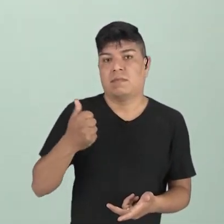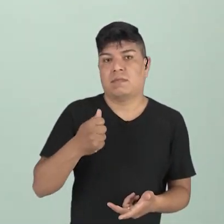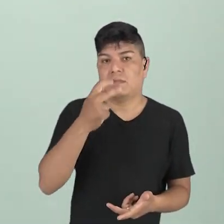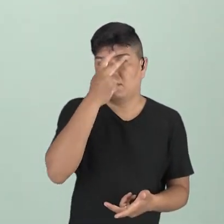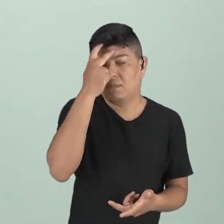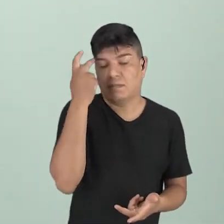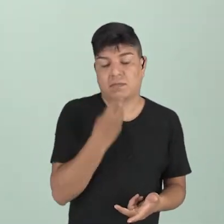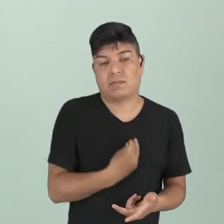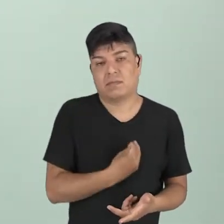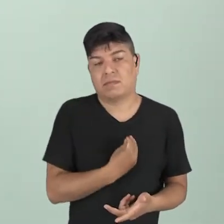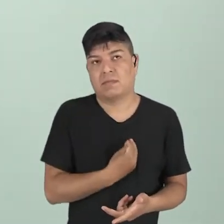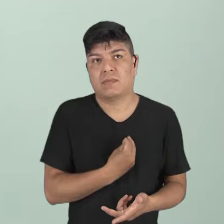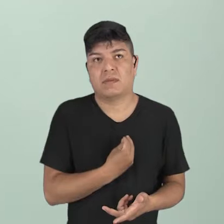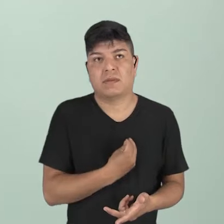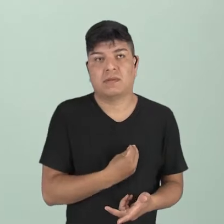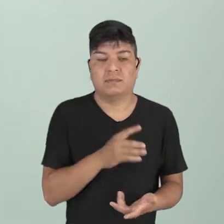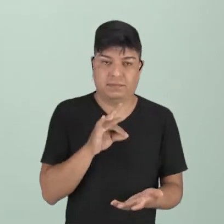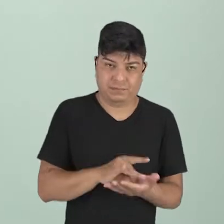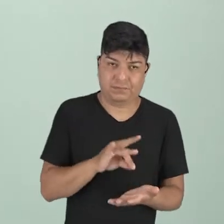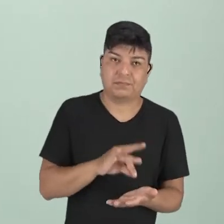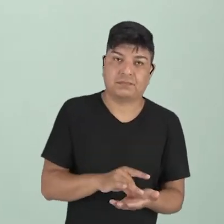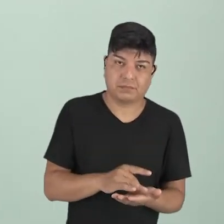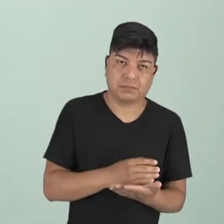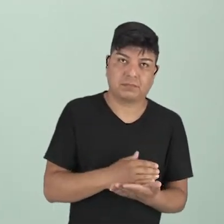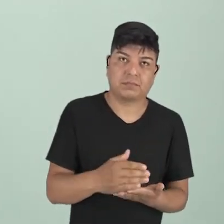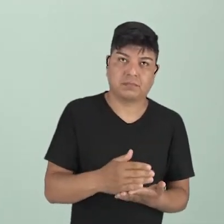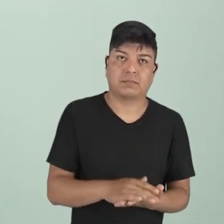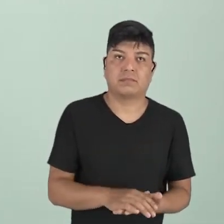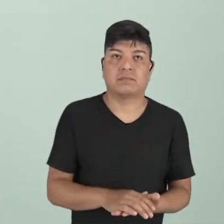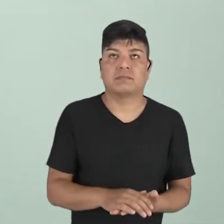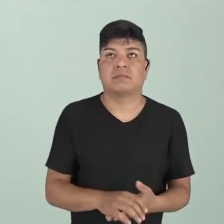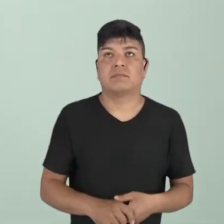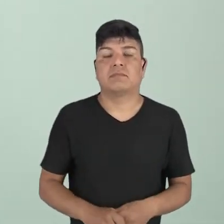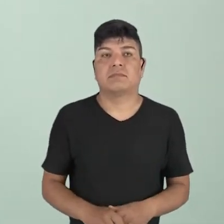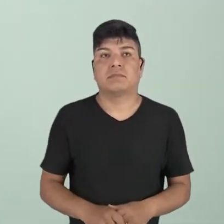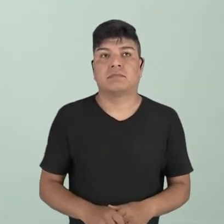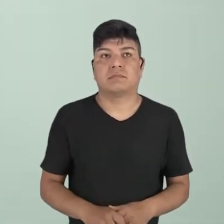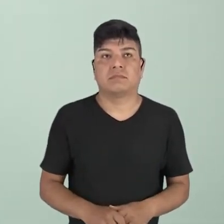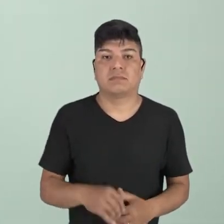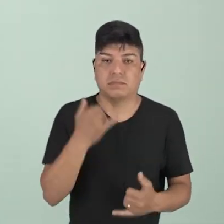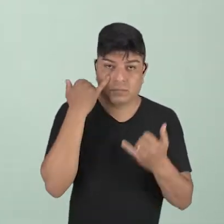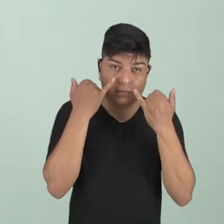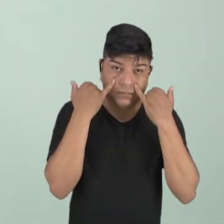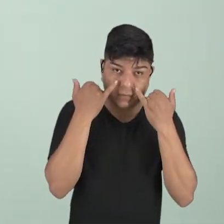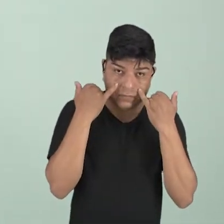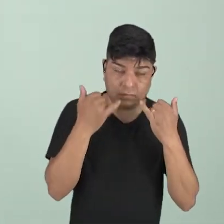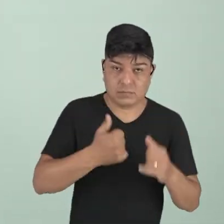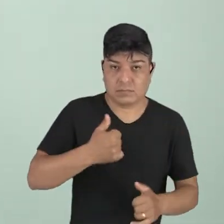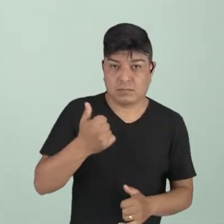vivo surgisse, né? E de fato surgiu, né? Nós temos aí a informação que o primeiro